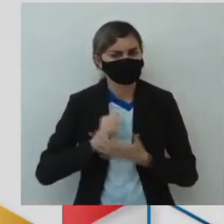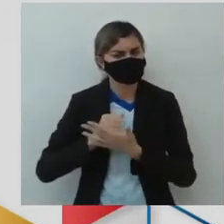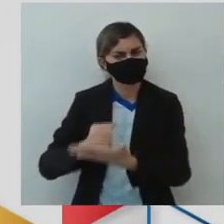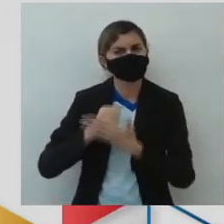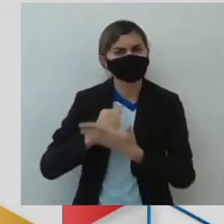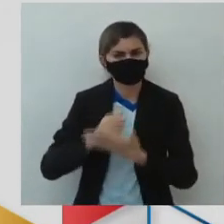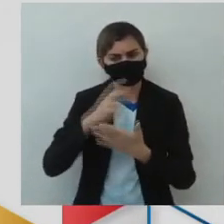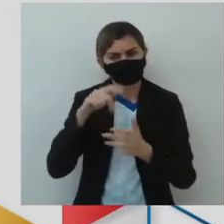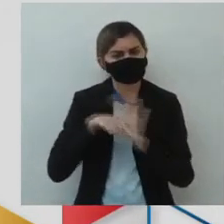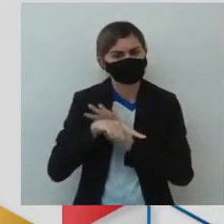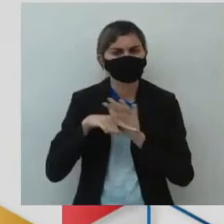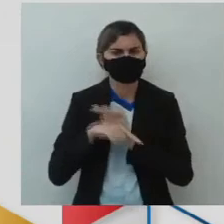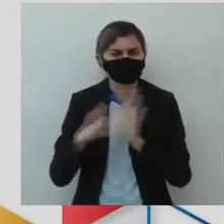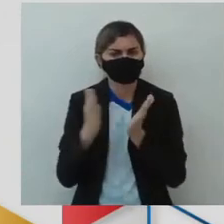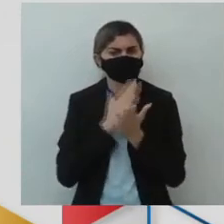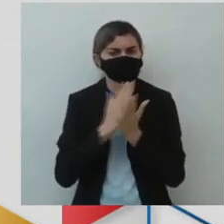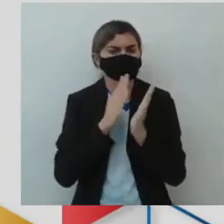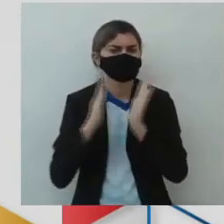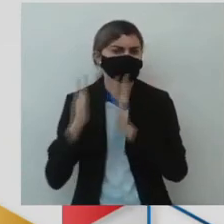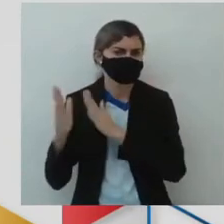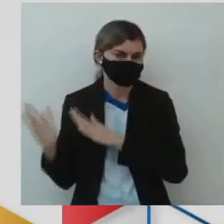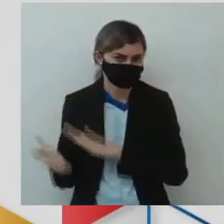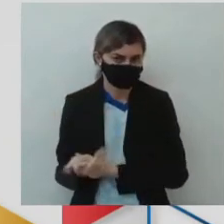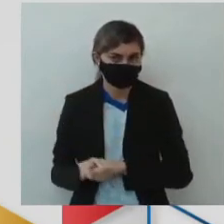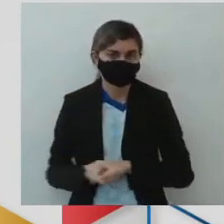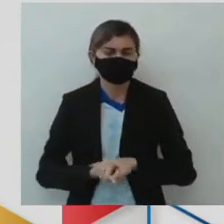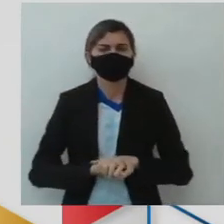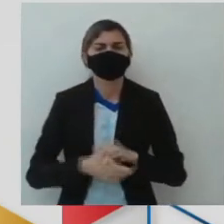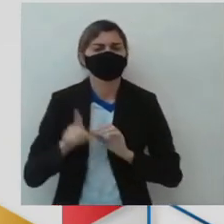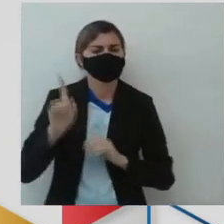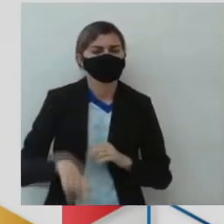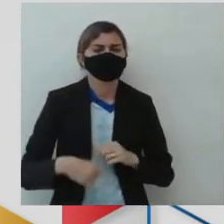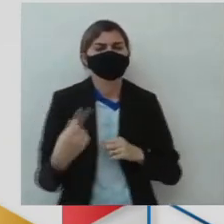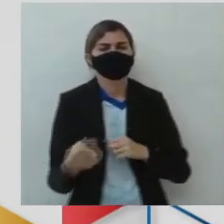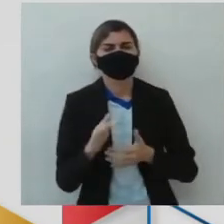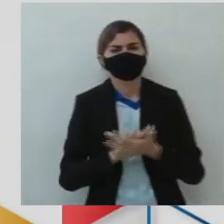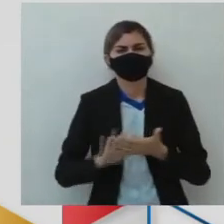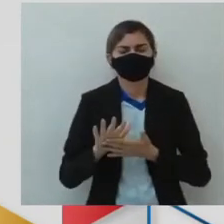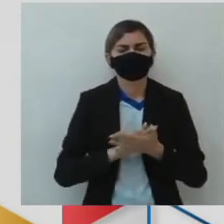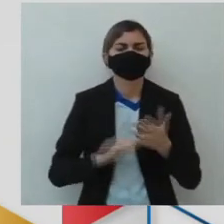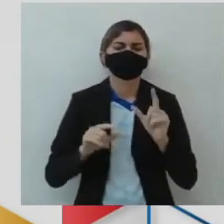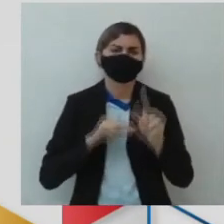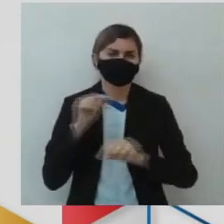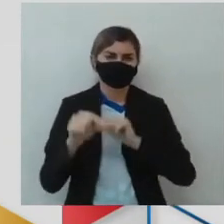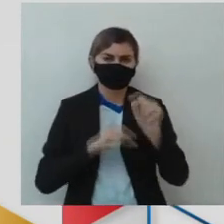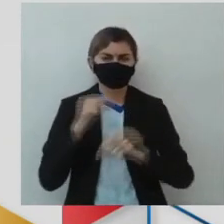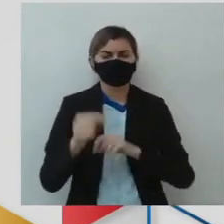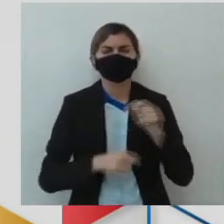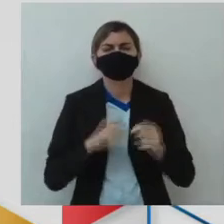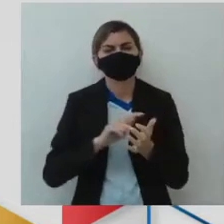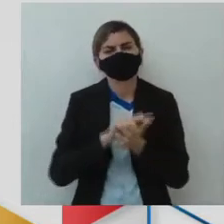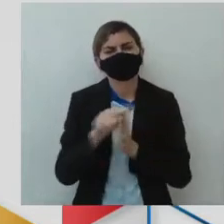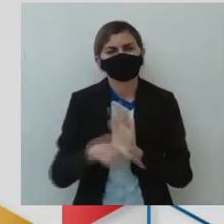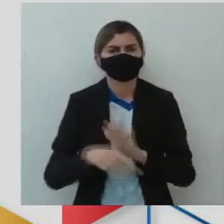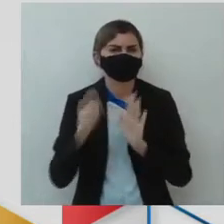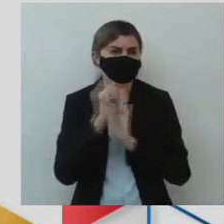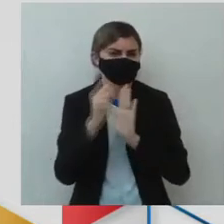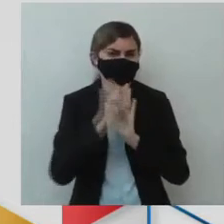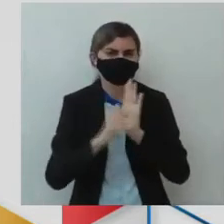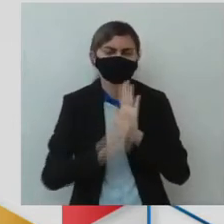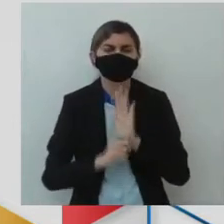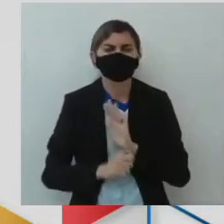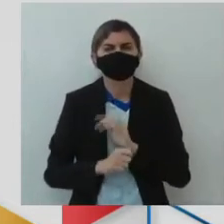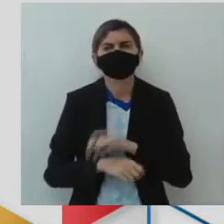de uma pesquisa bibliográfica bom né que é nada mais do que com gêneros escritos